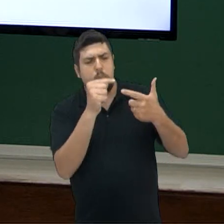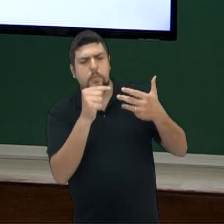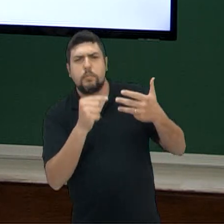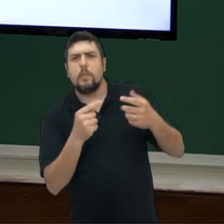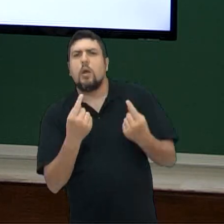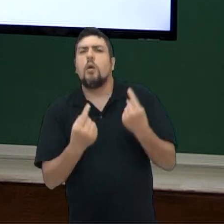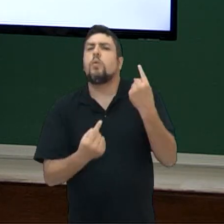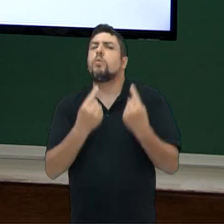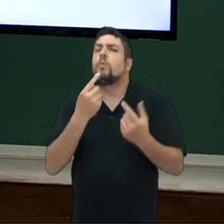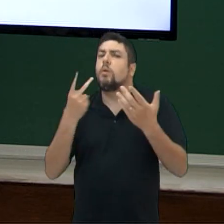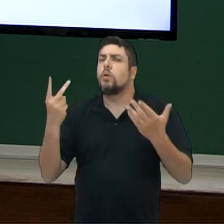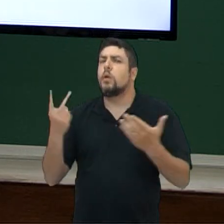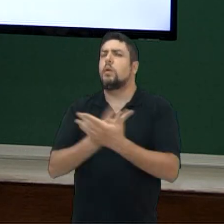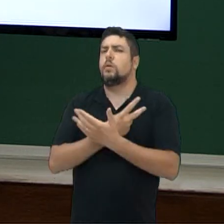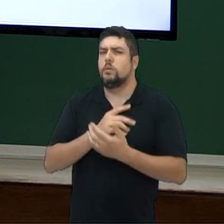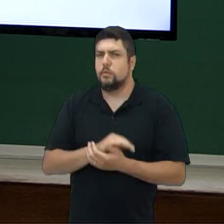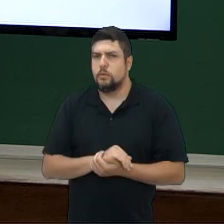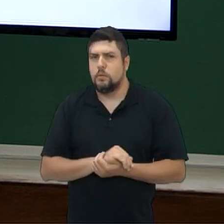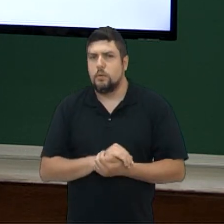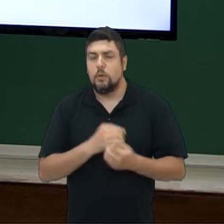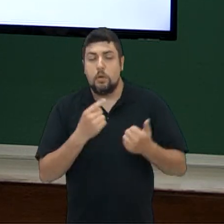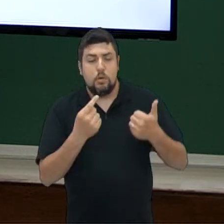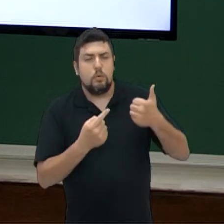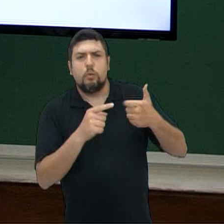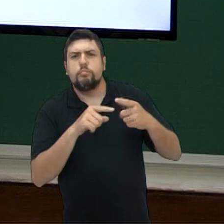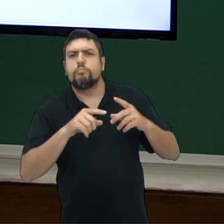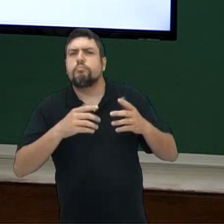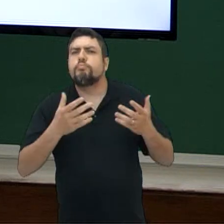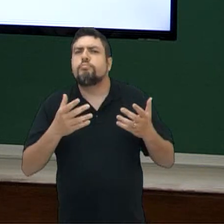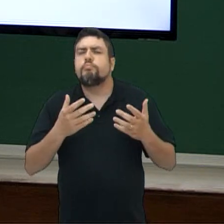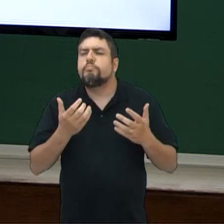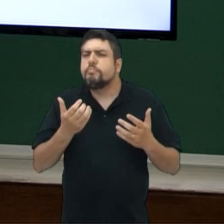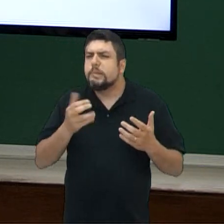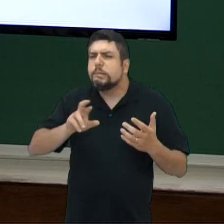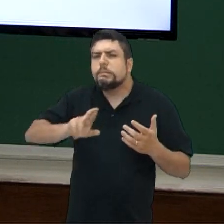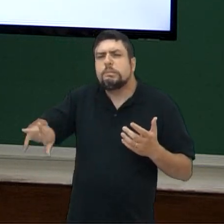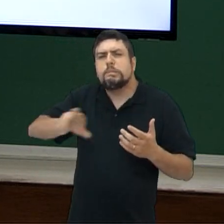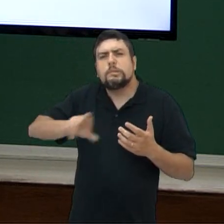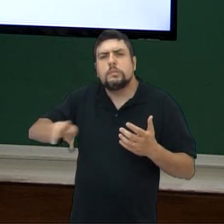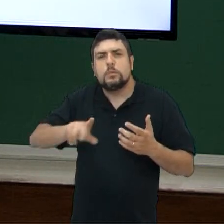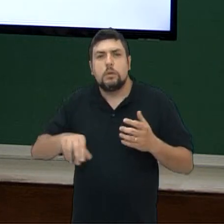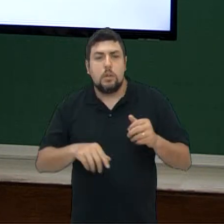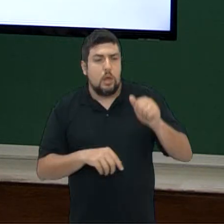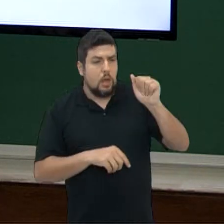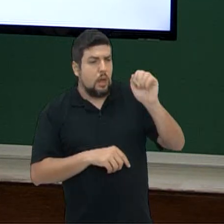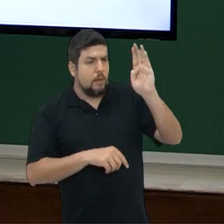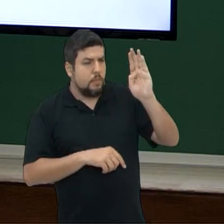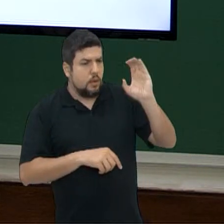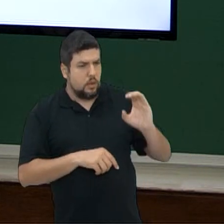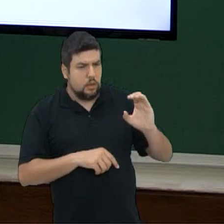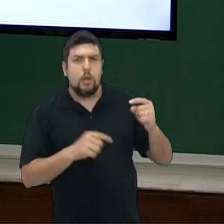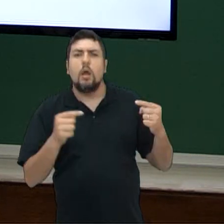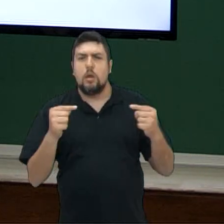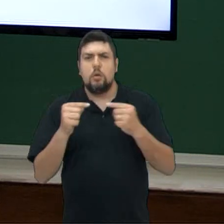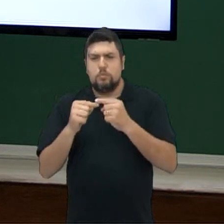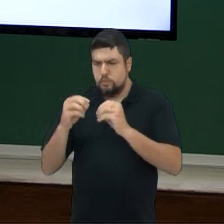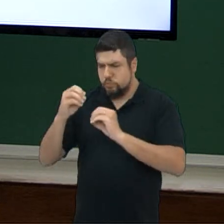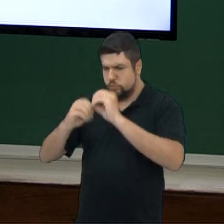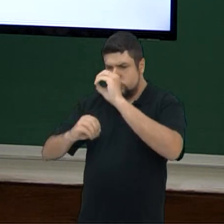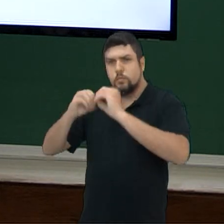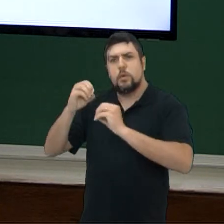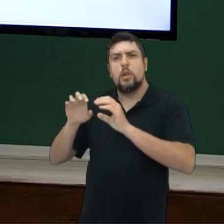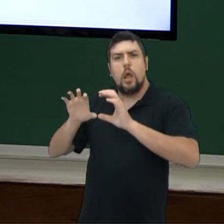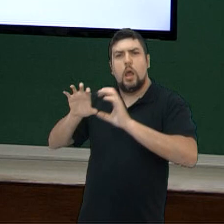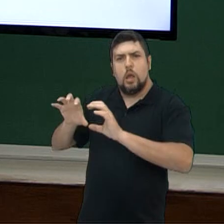incorreta, certo, galera? Aqui não corresponde, a letra A, B e C corresponde às propriedades